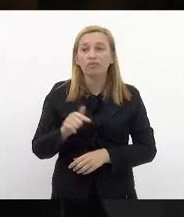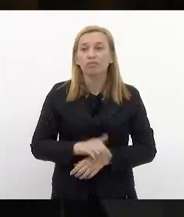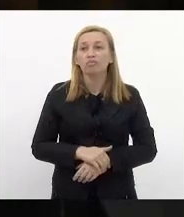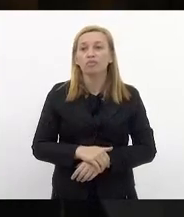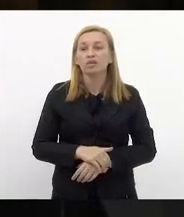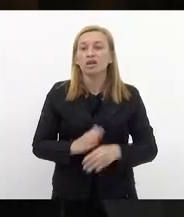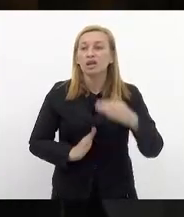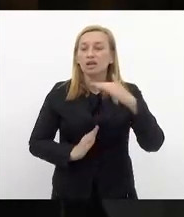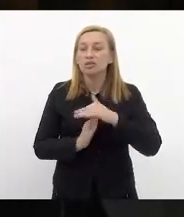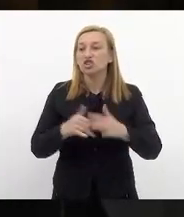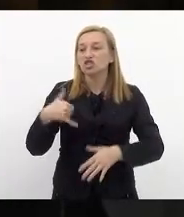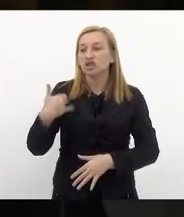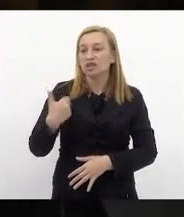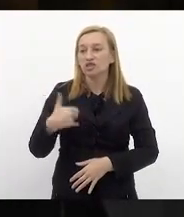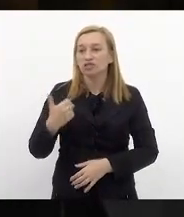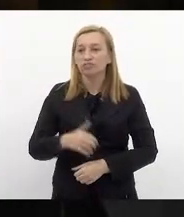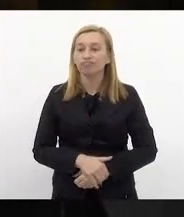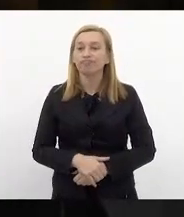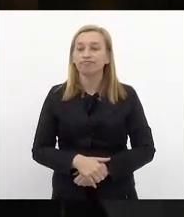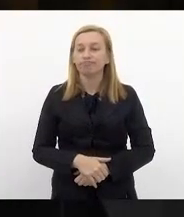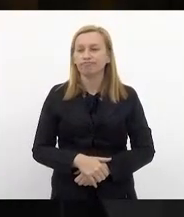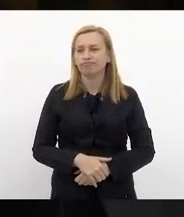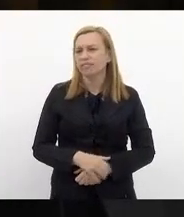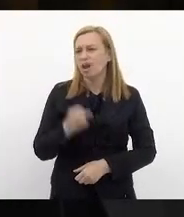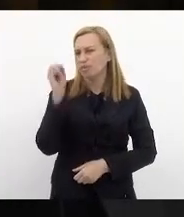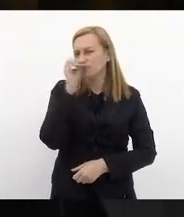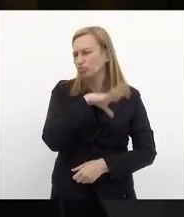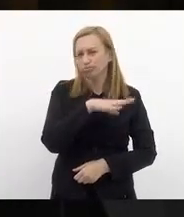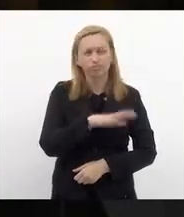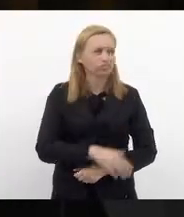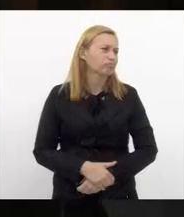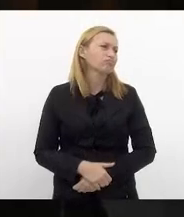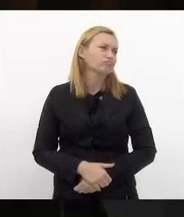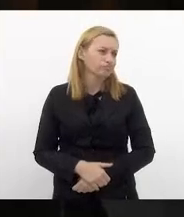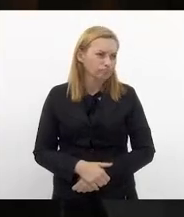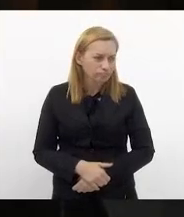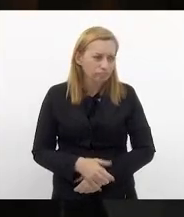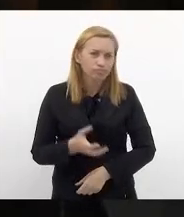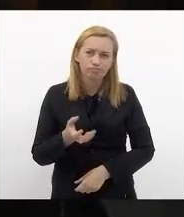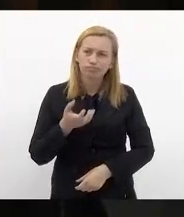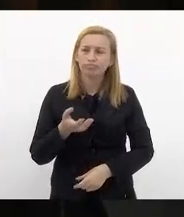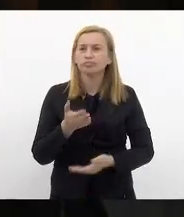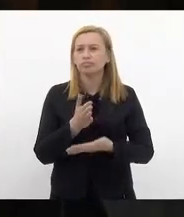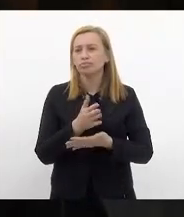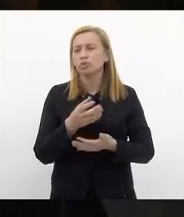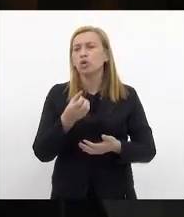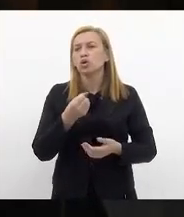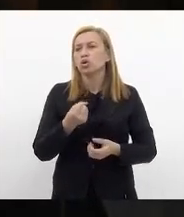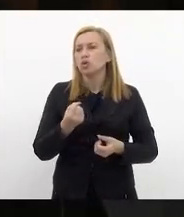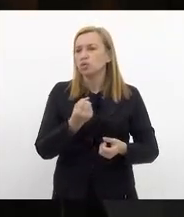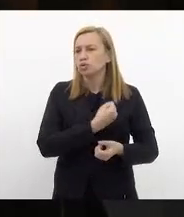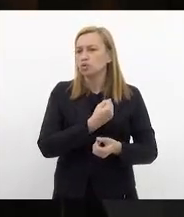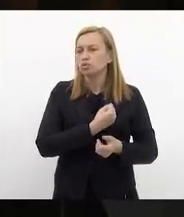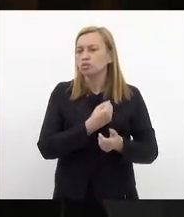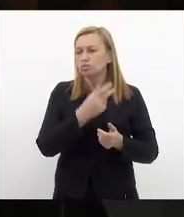o limite de idade. Um limite de idade absurdo, que quer que uma parcela da população morra